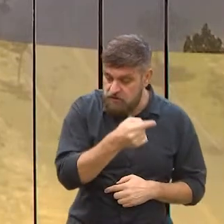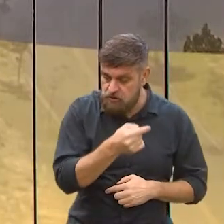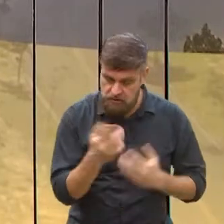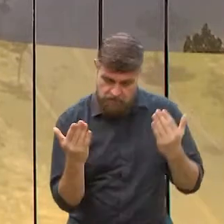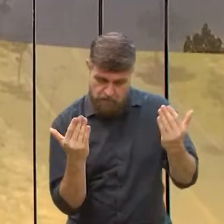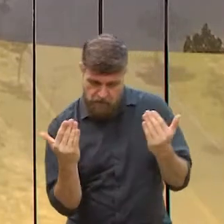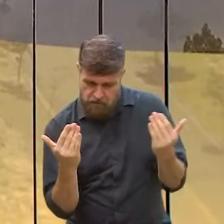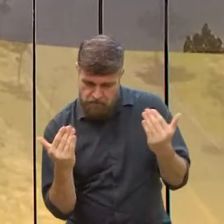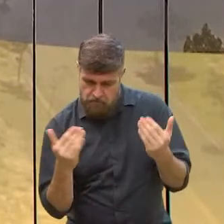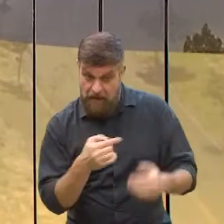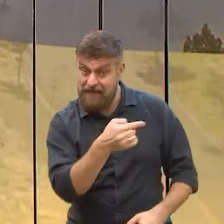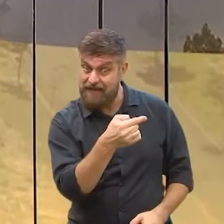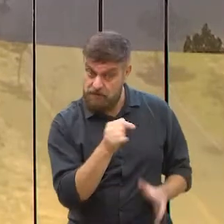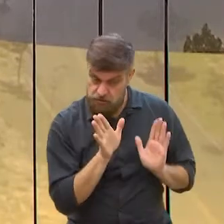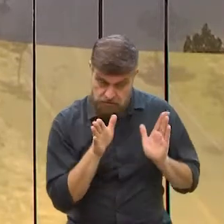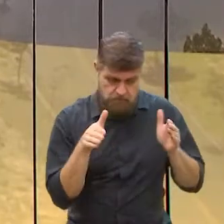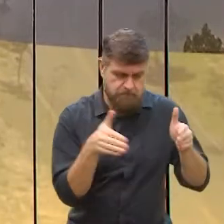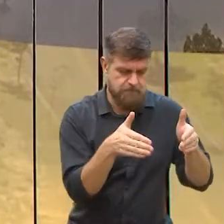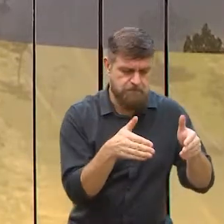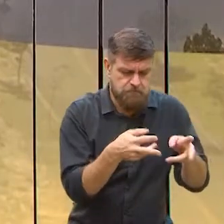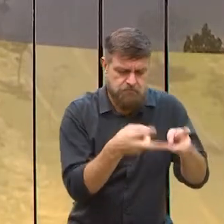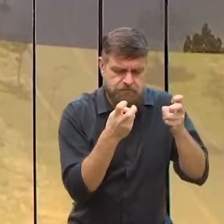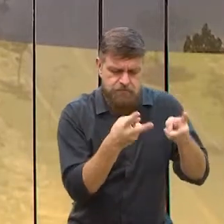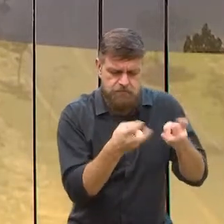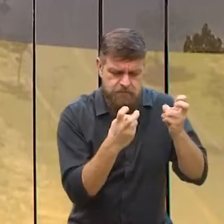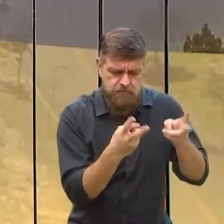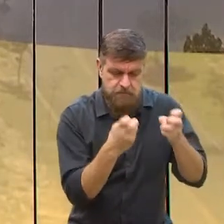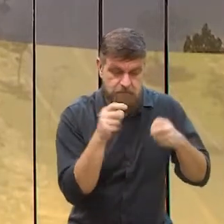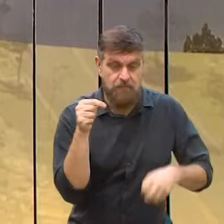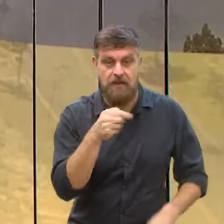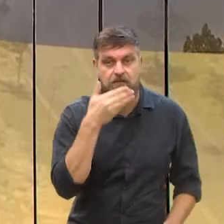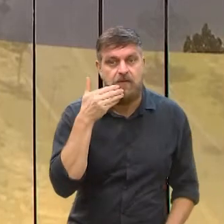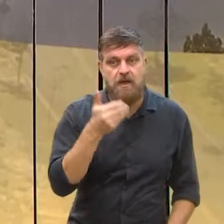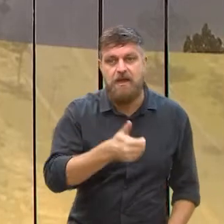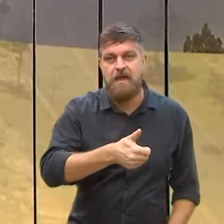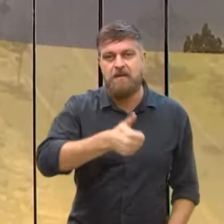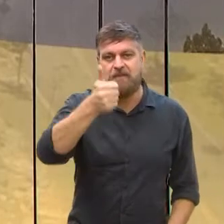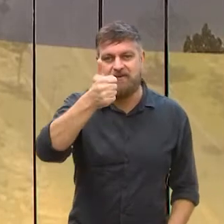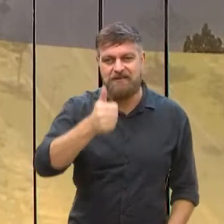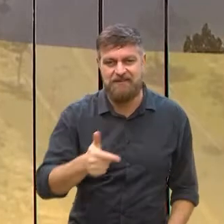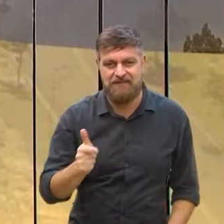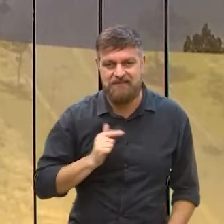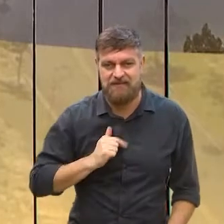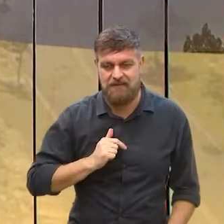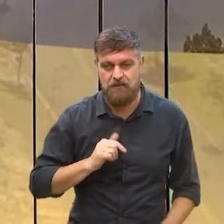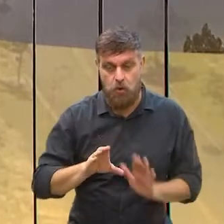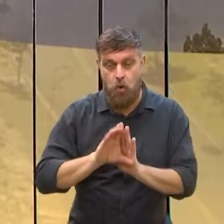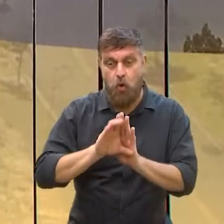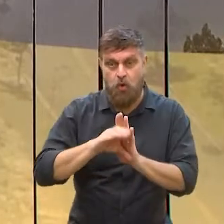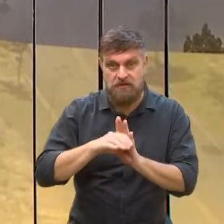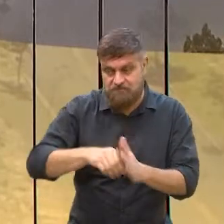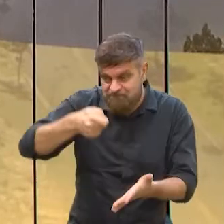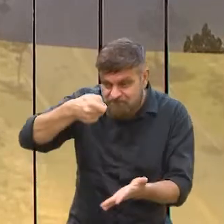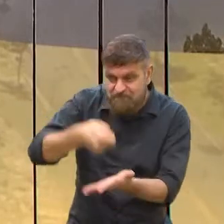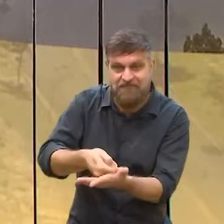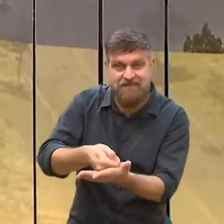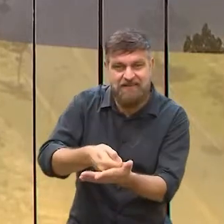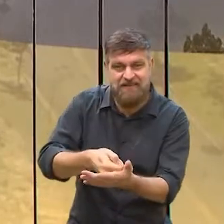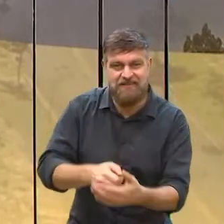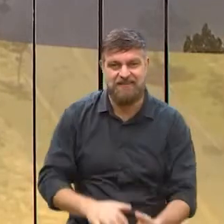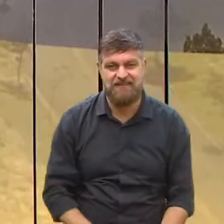principalmente os negativos, para ir melhorando a situação, a ponto desse consenso ser bem firme.